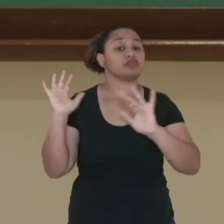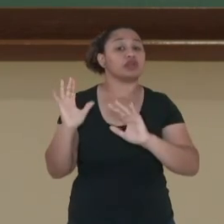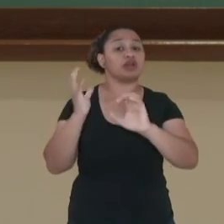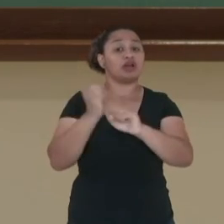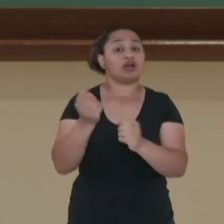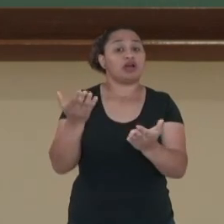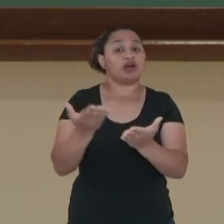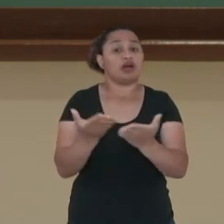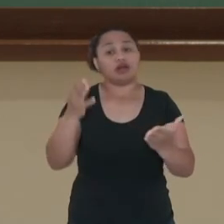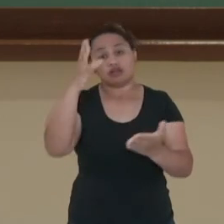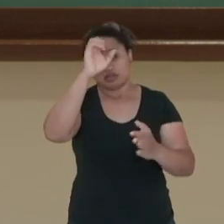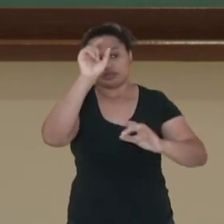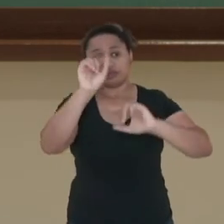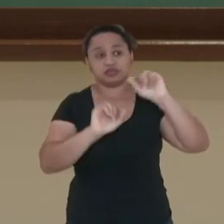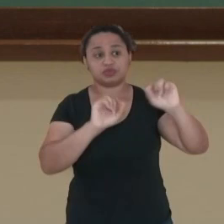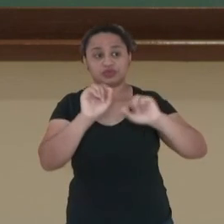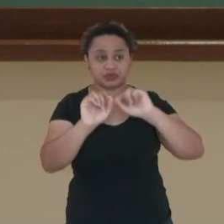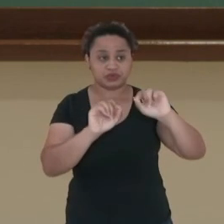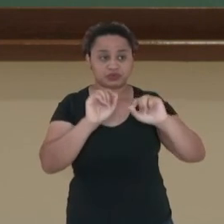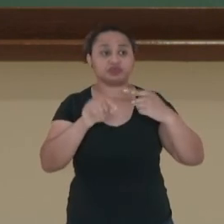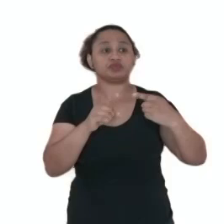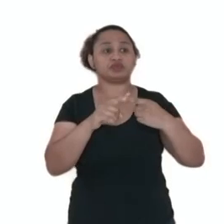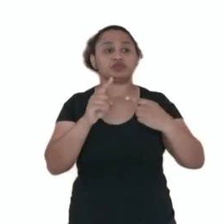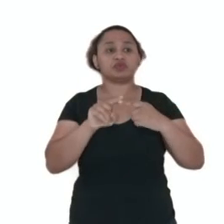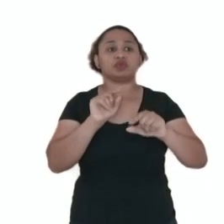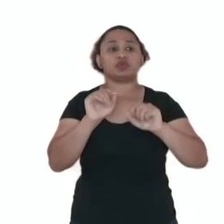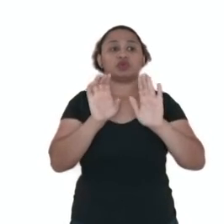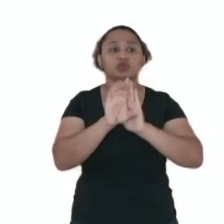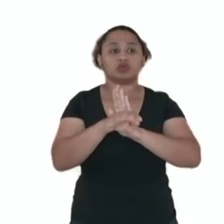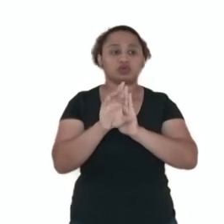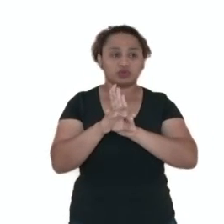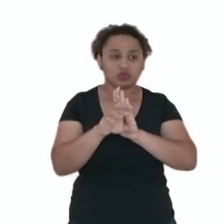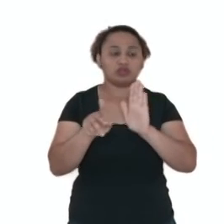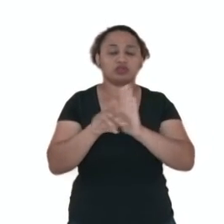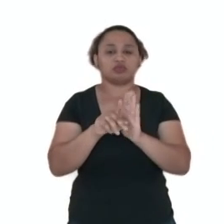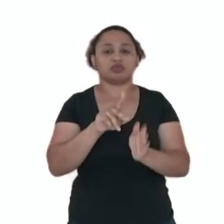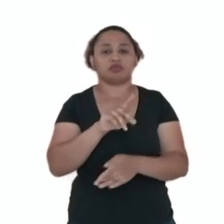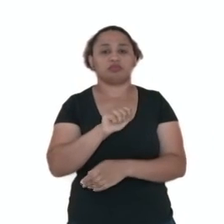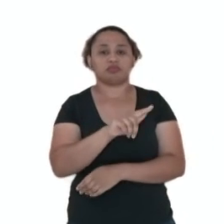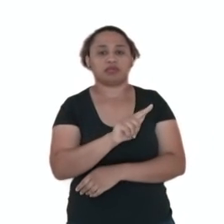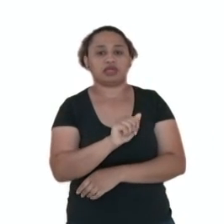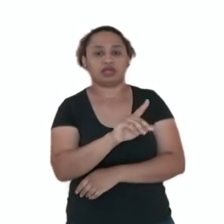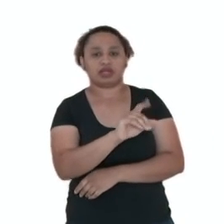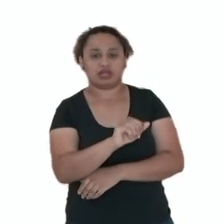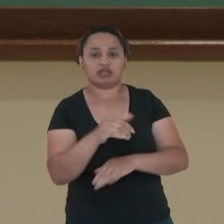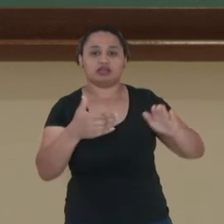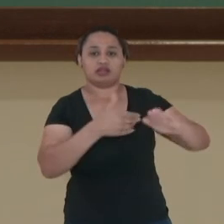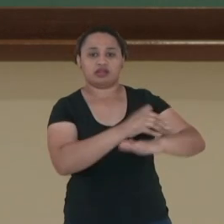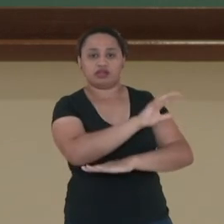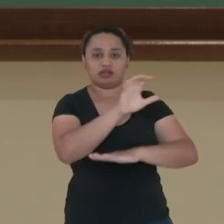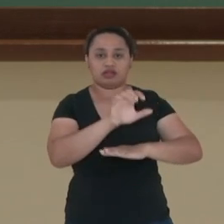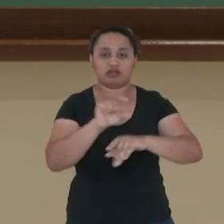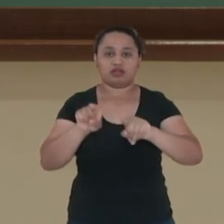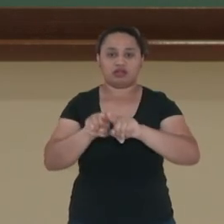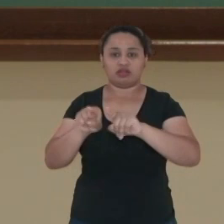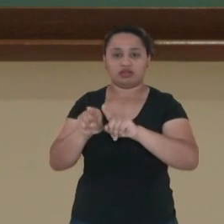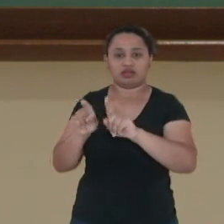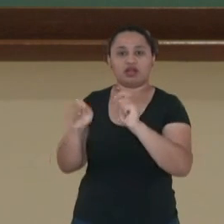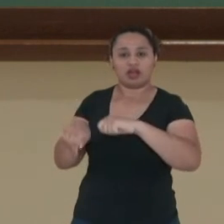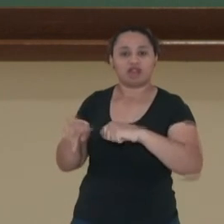vimos nessa aula, tá? Nós vimos ali, estudamos os conceitos relacionados à pegada ecológica e também à